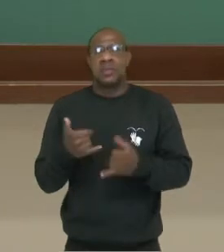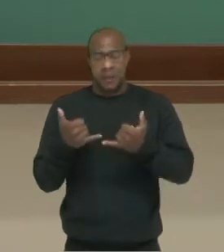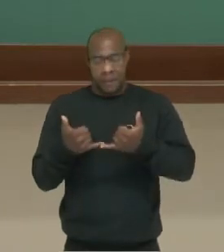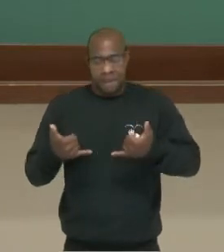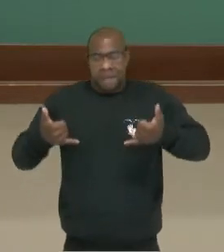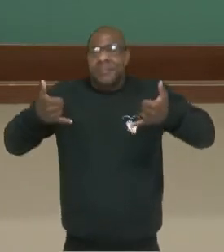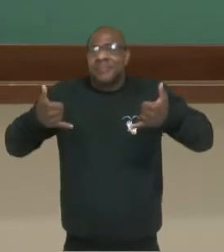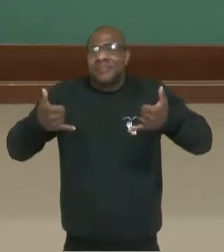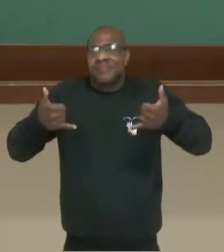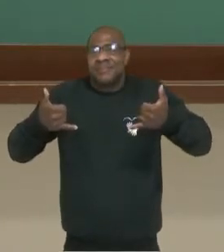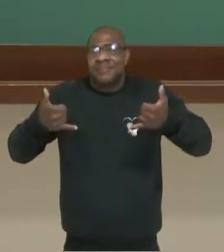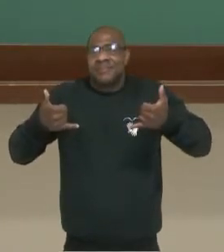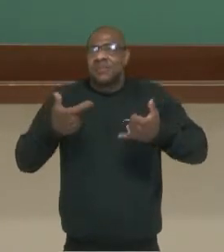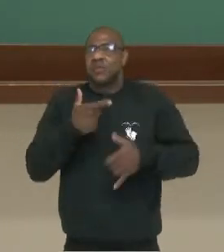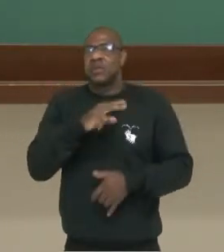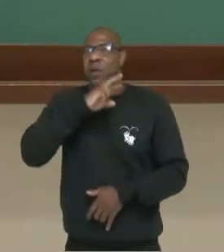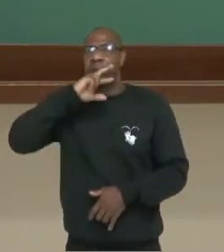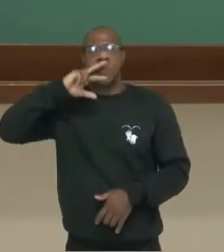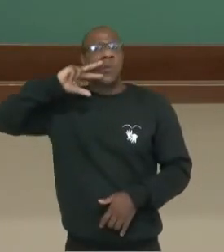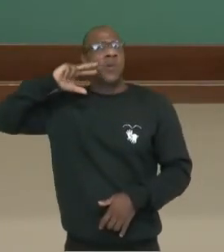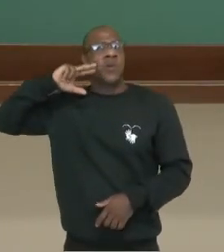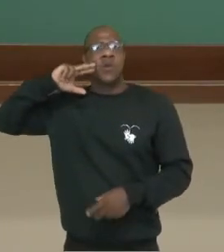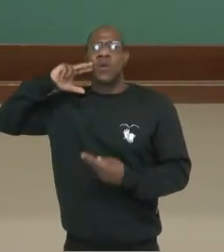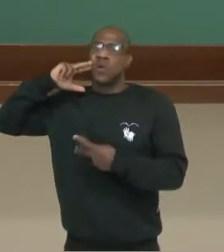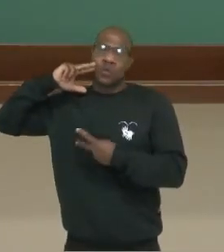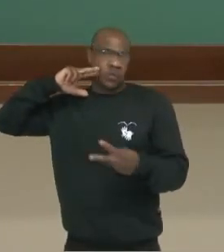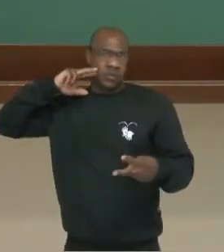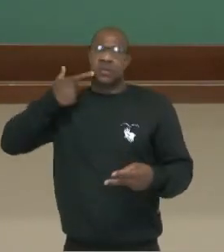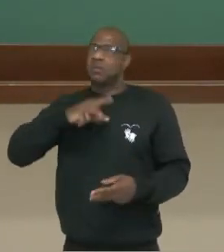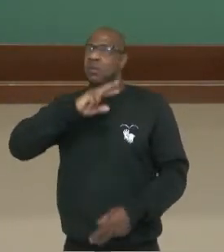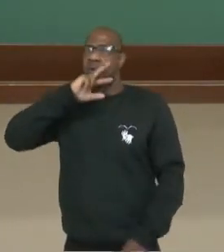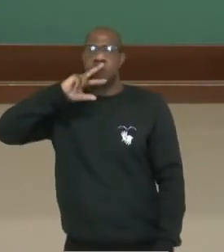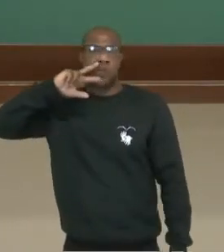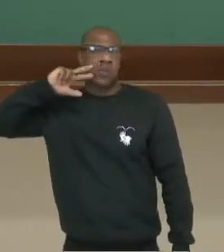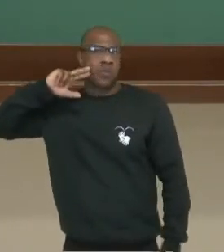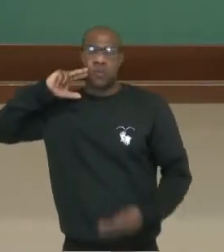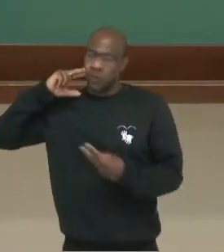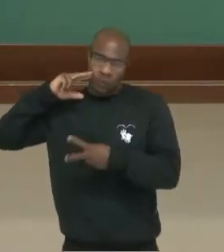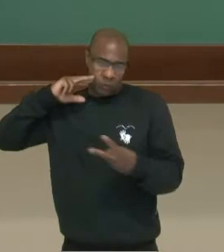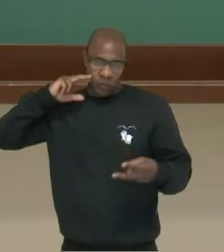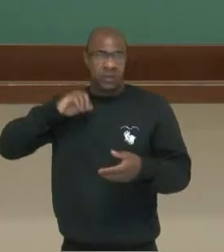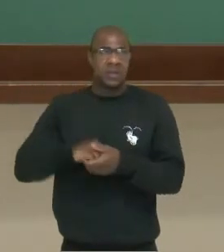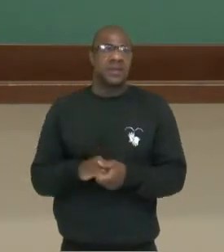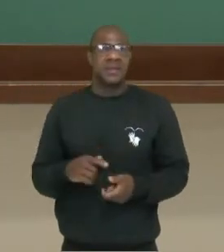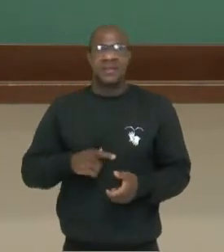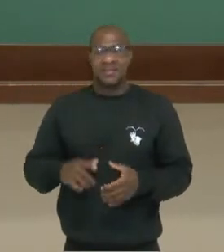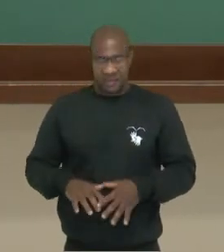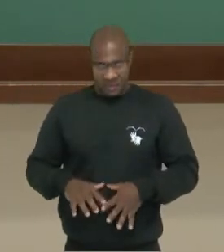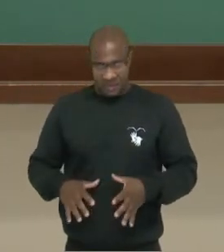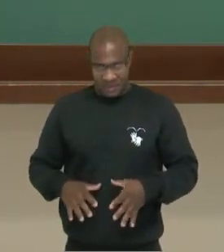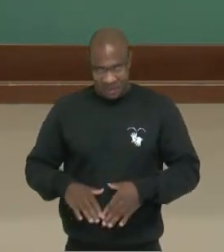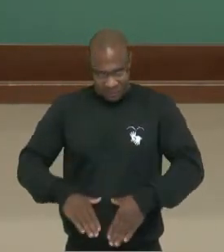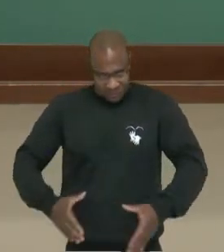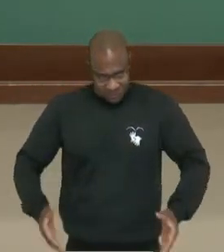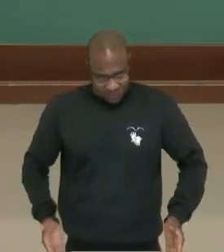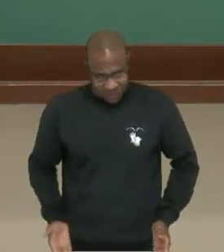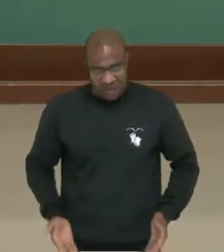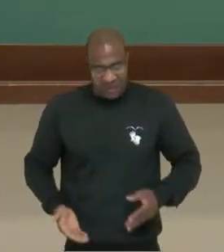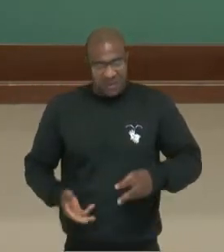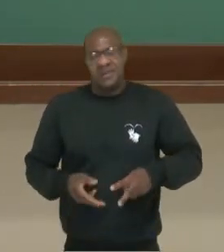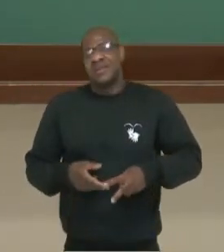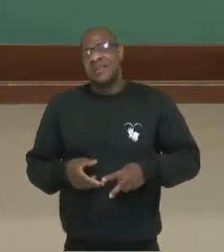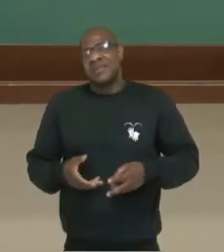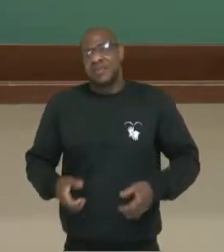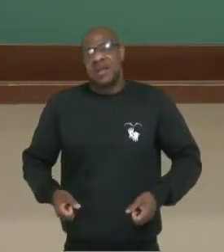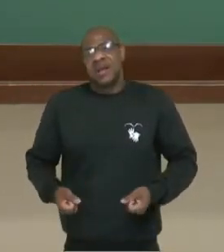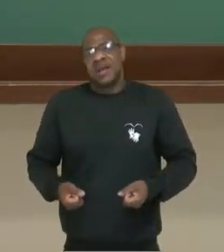Então eles usavam aquela calçola, né? Ela era aberta até para facilitar o uso do banheiro